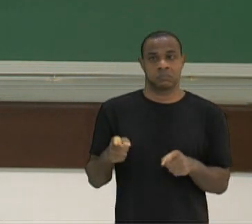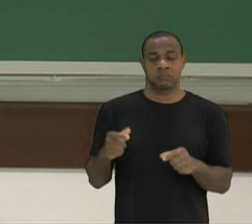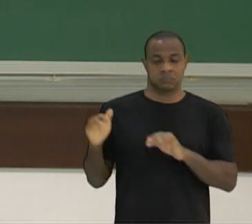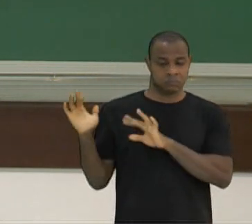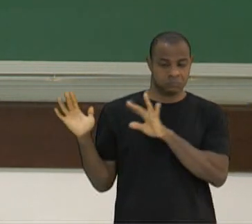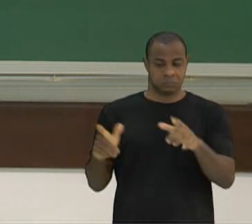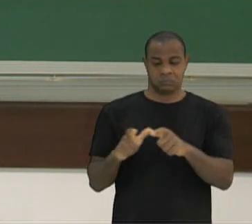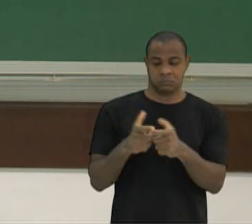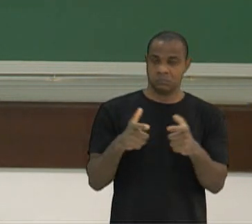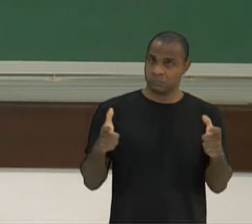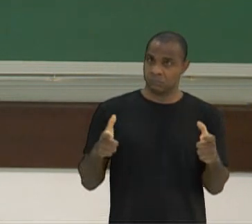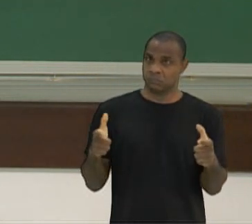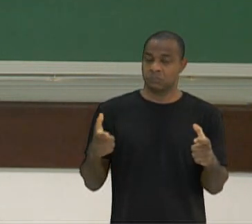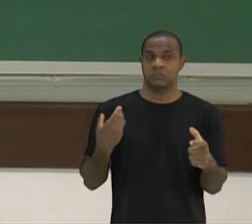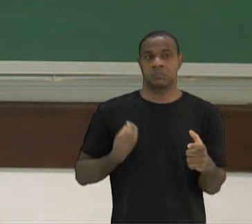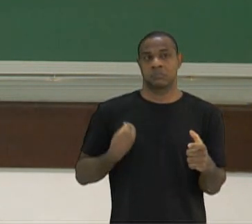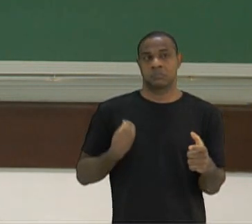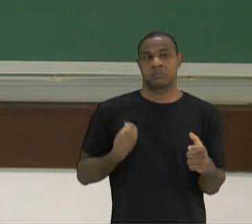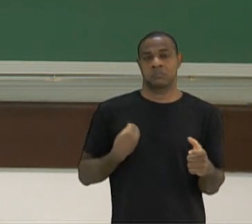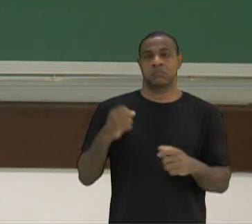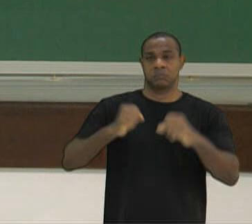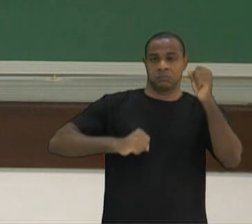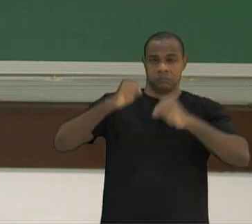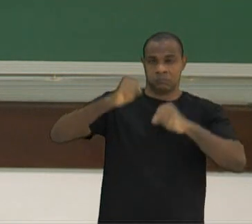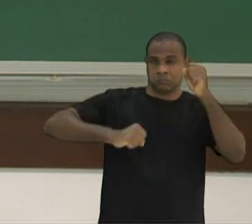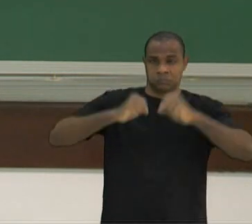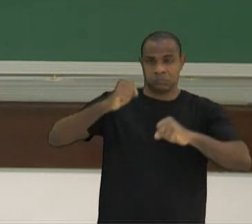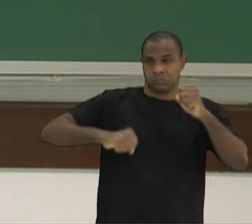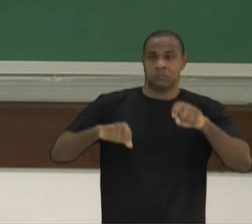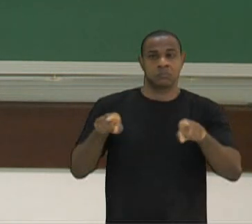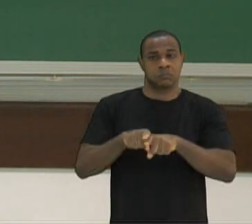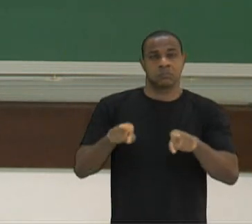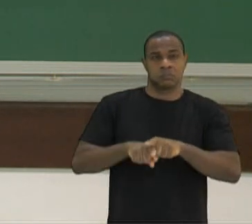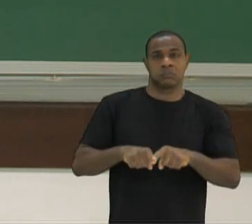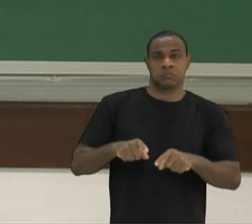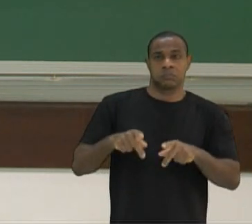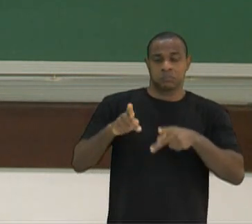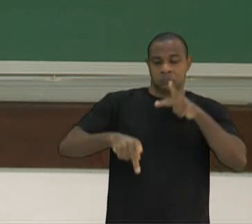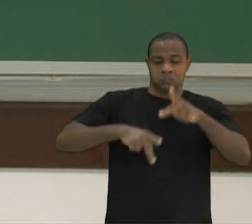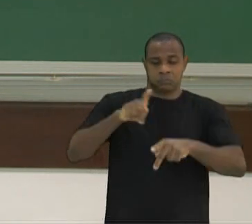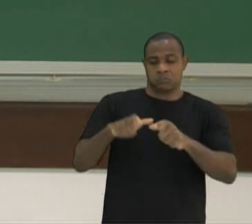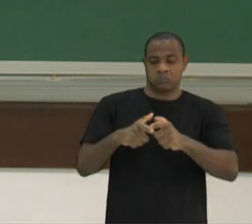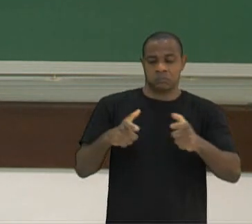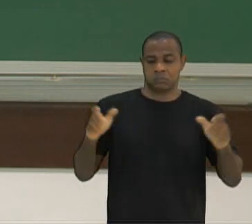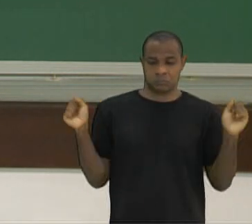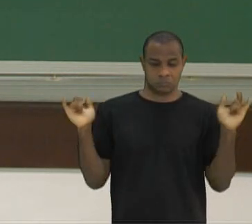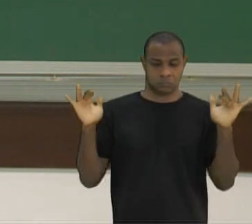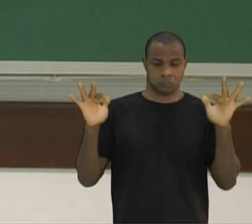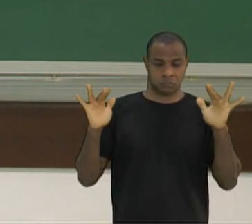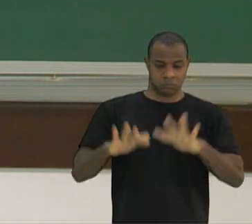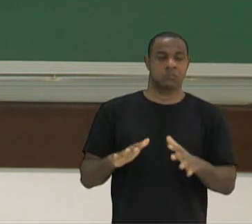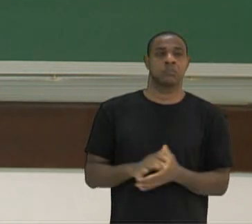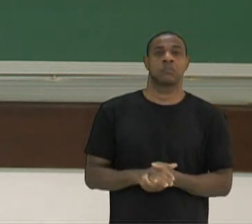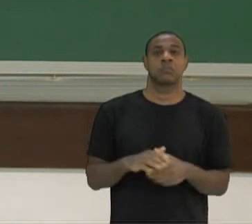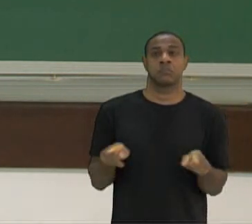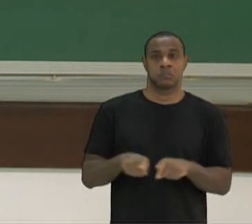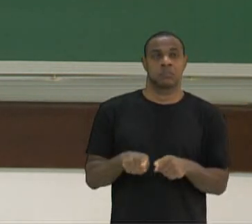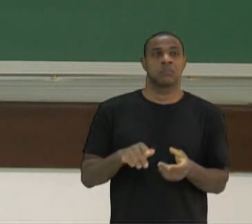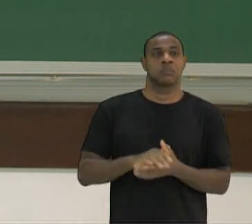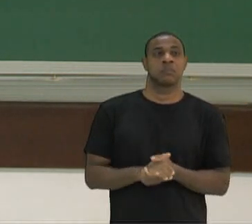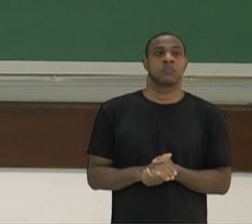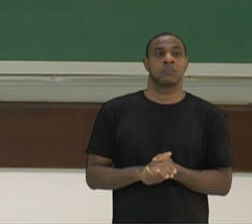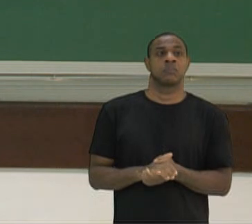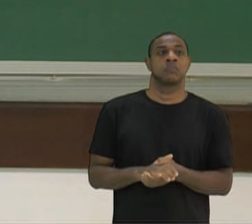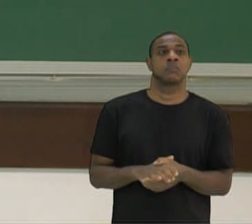de presença de indústrias, de concentração de população, se eu pensar no Brasil como um todo, certo? Ali